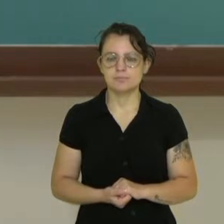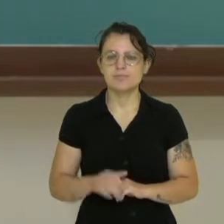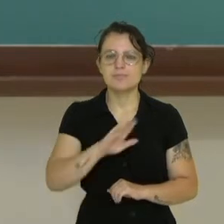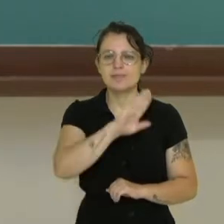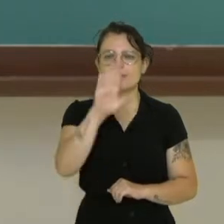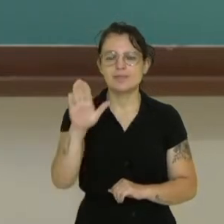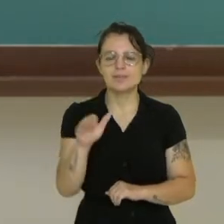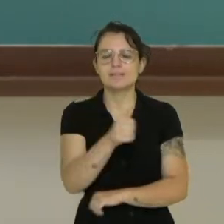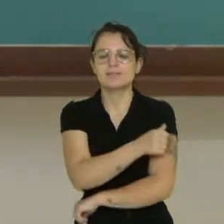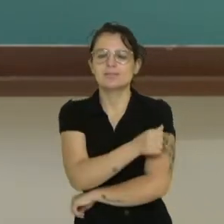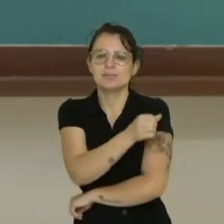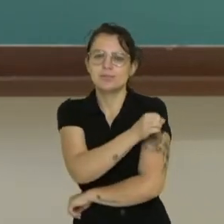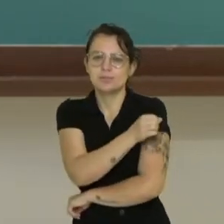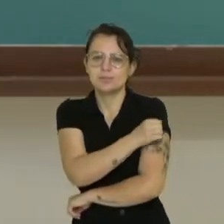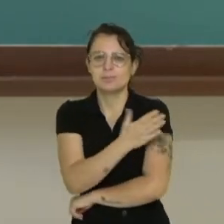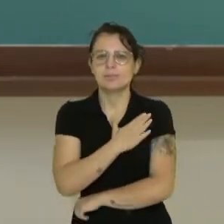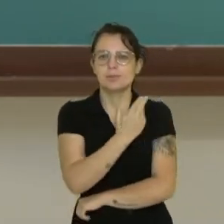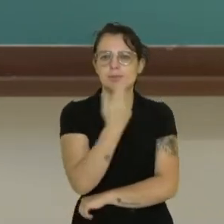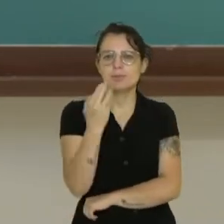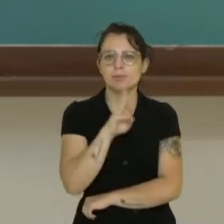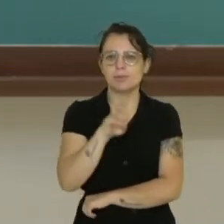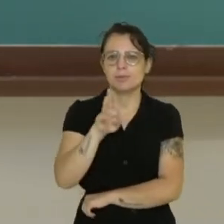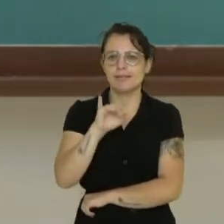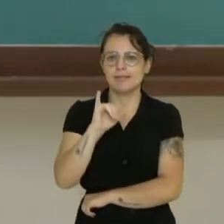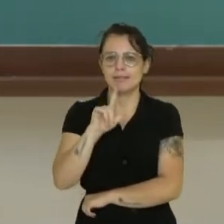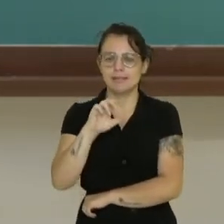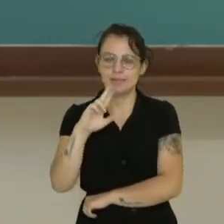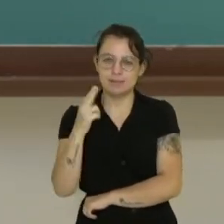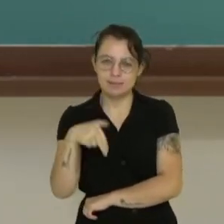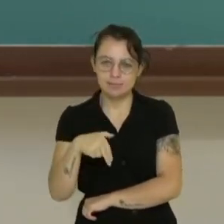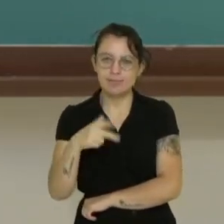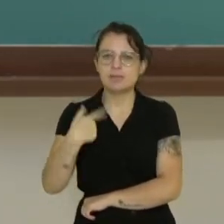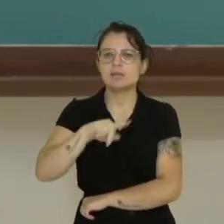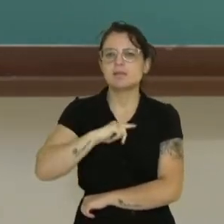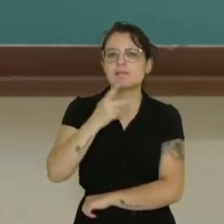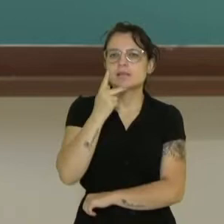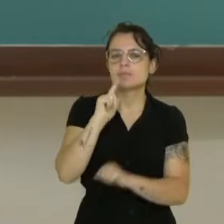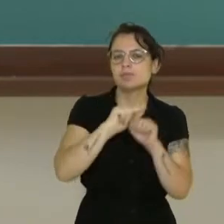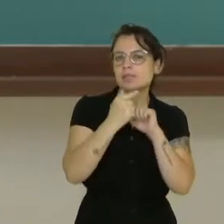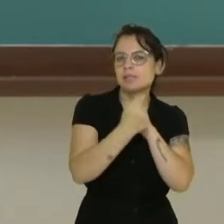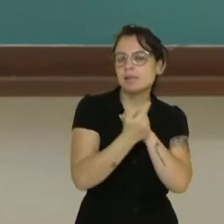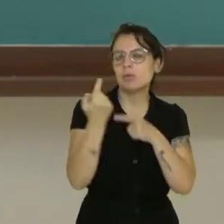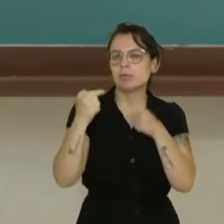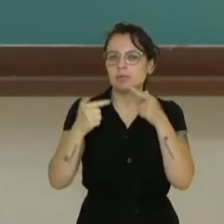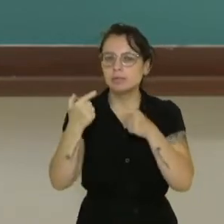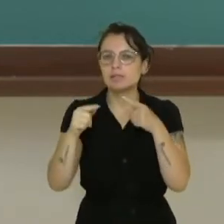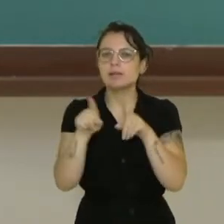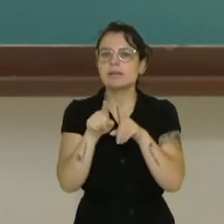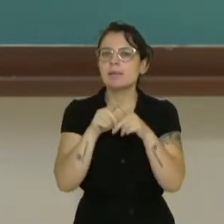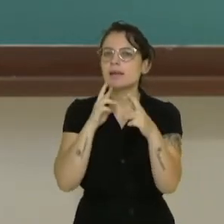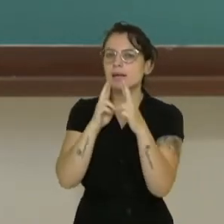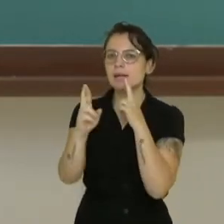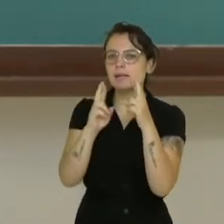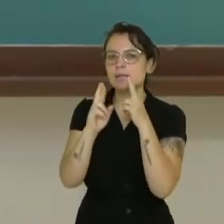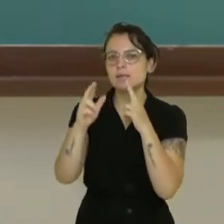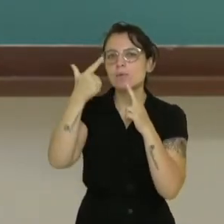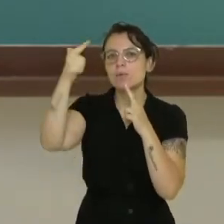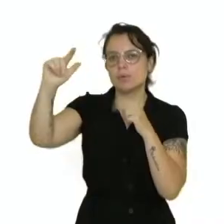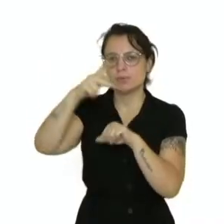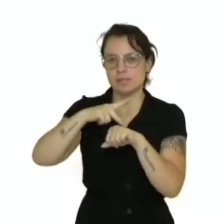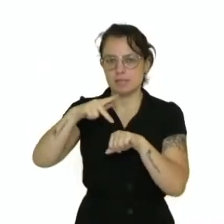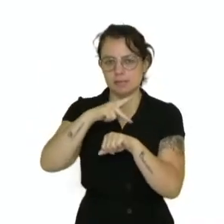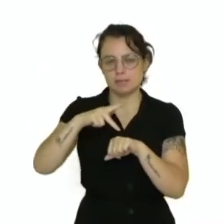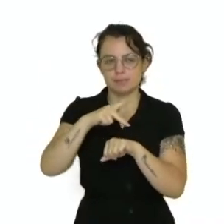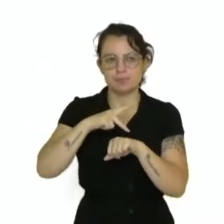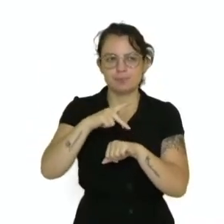Olá, estudantes do nono ano, eu sou o professor William e nessa aula vamos falar sobre a geopolítica e as questões internacionais, né? Vamos